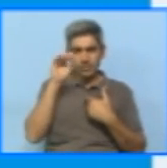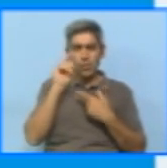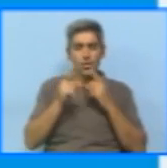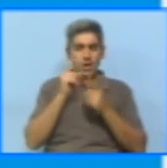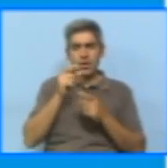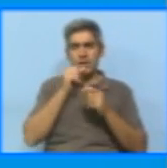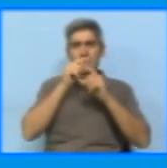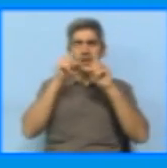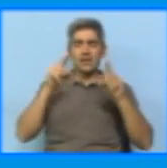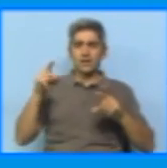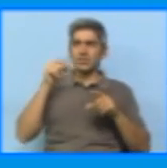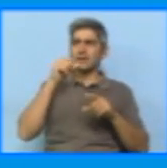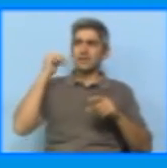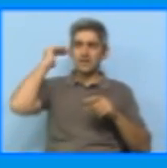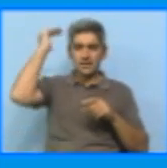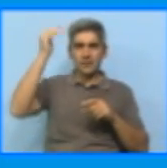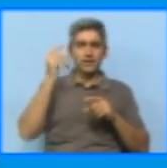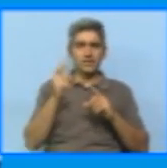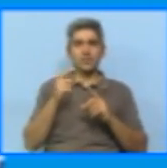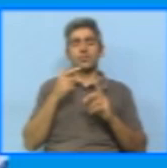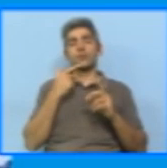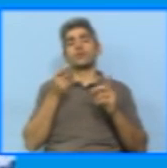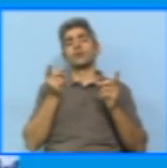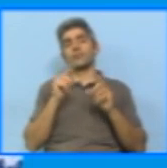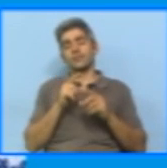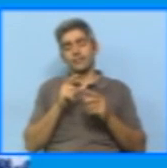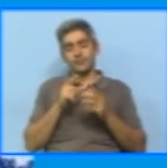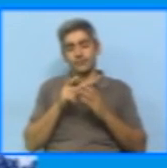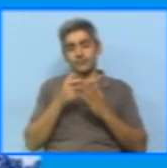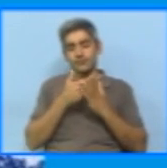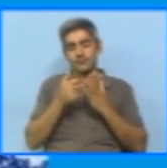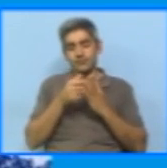reino dos céus? De novo, o género literário